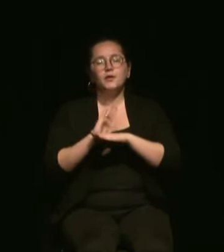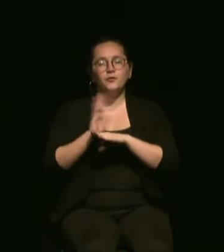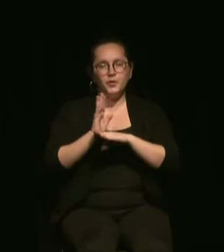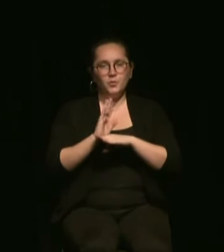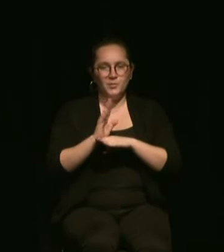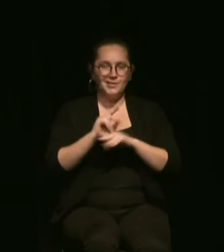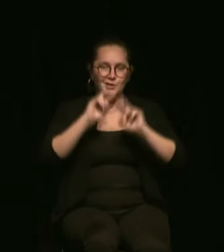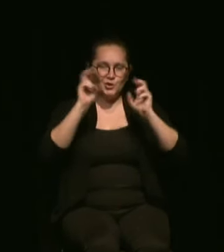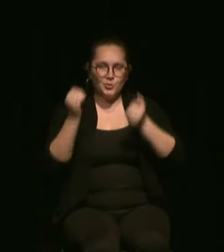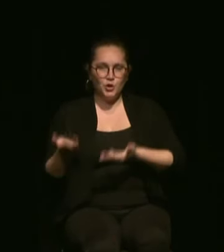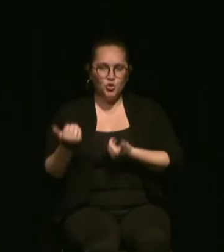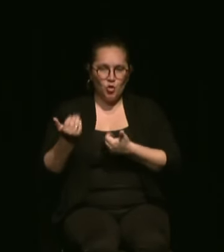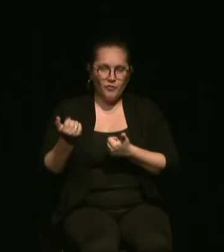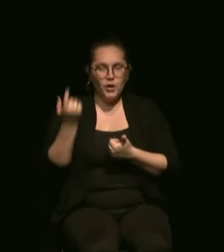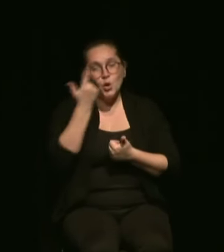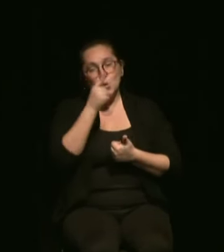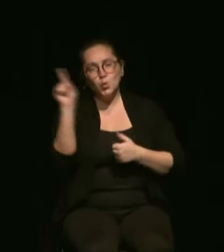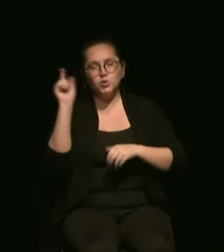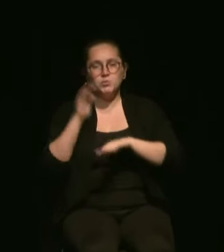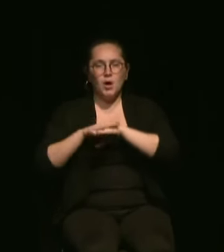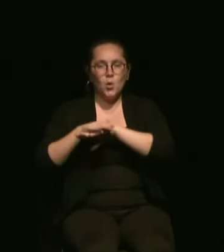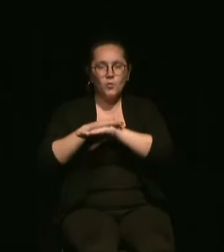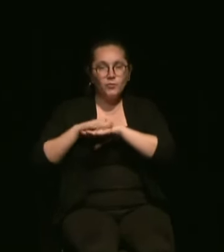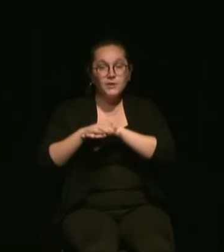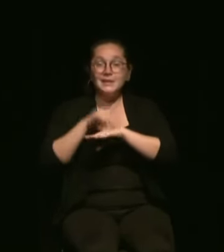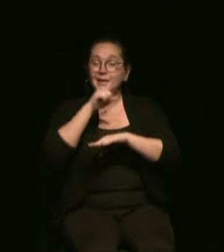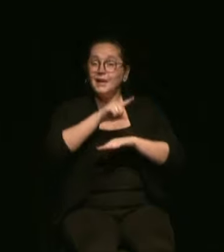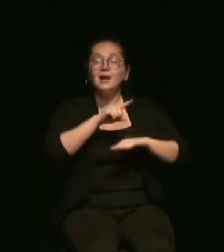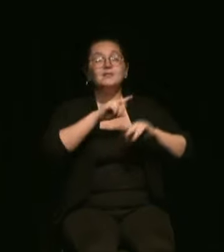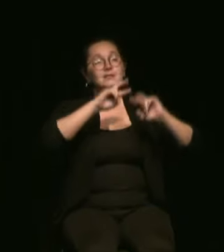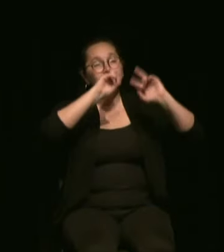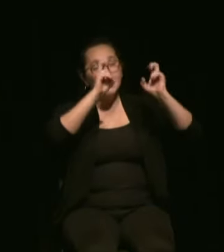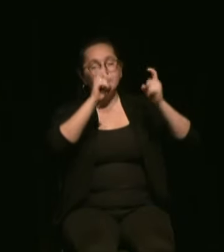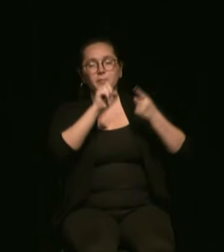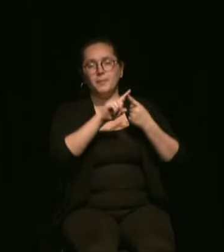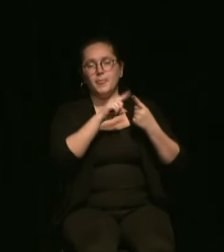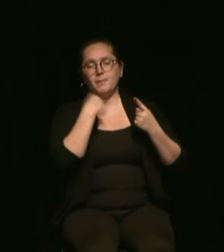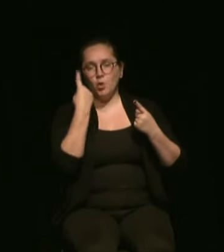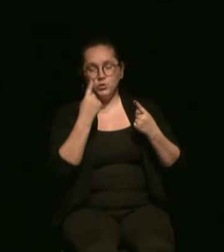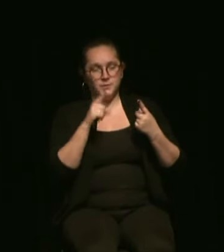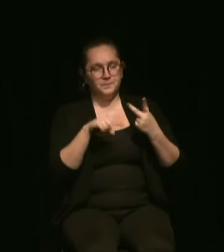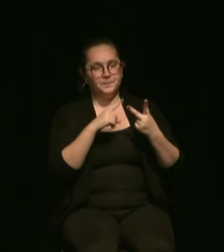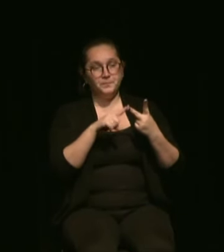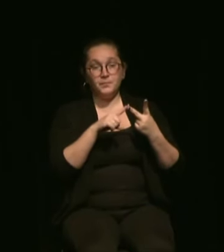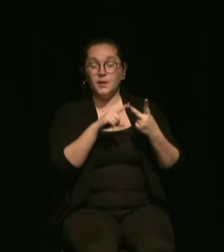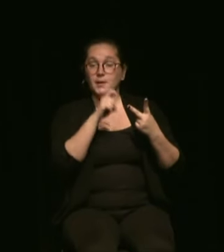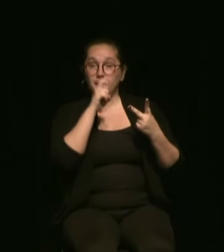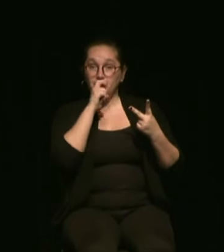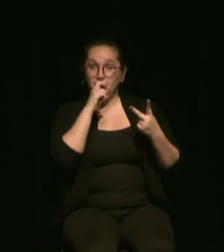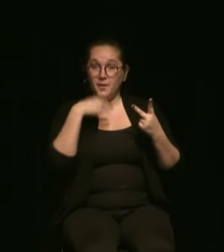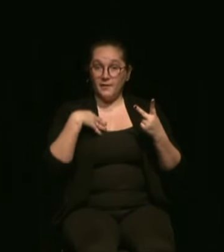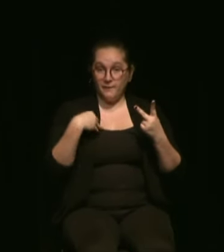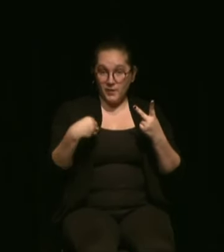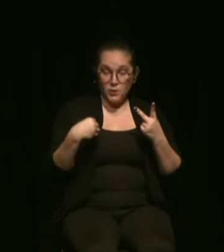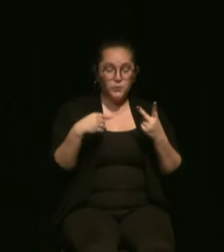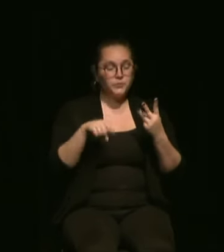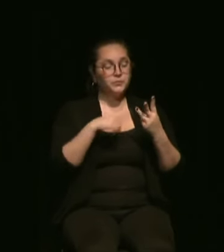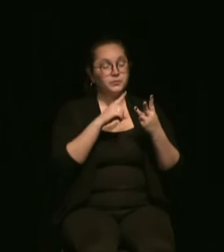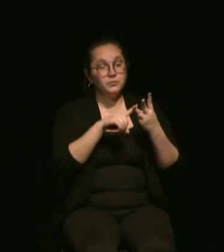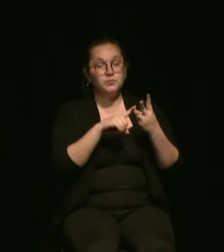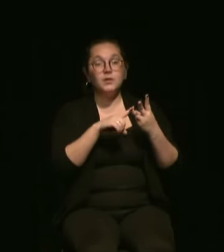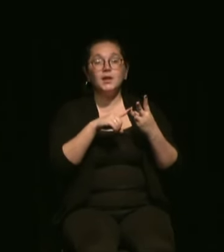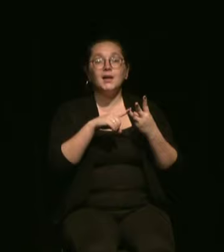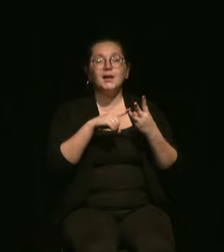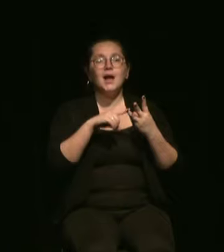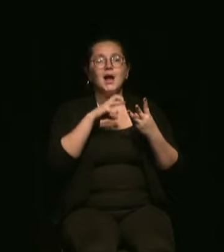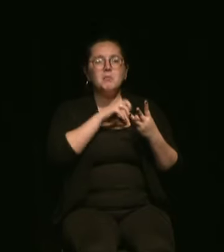sobre jovens. E, no entanto, do que mais se fala ali? De morte, de pais e filhos, de